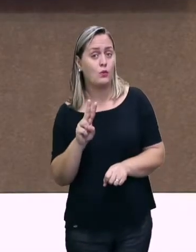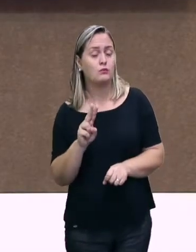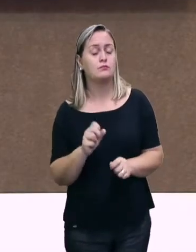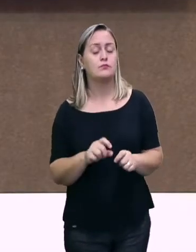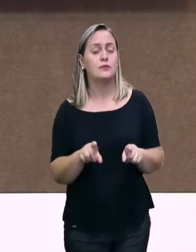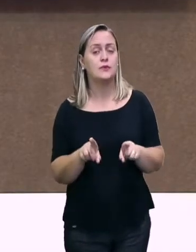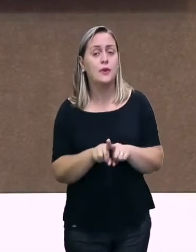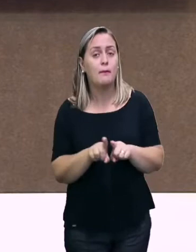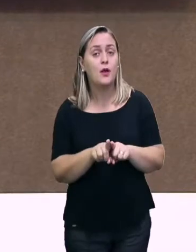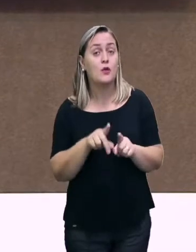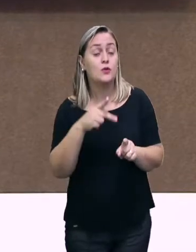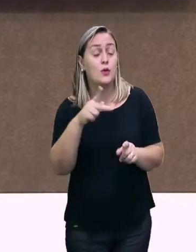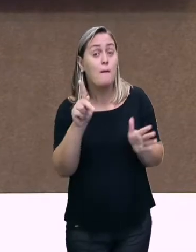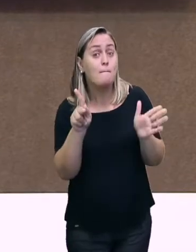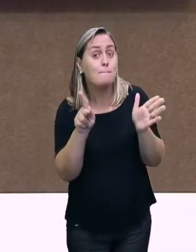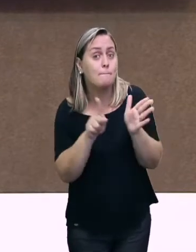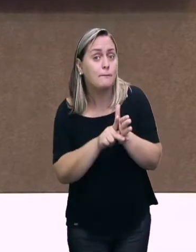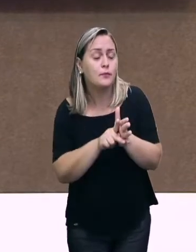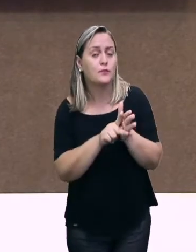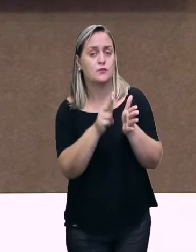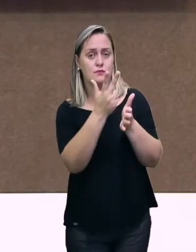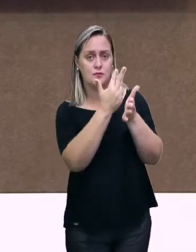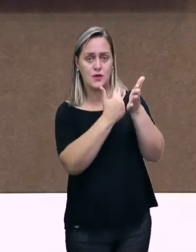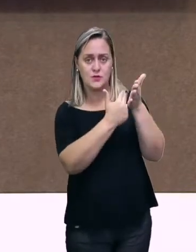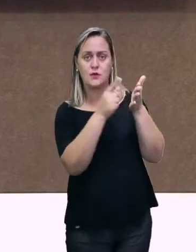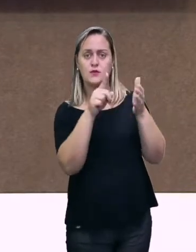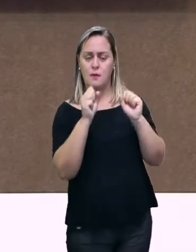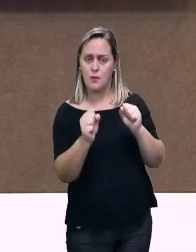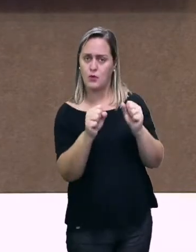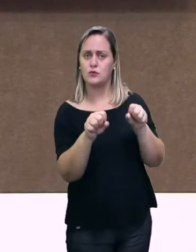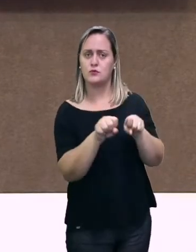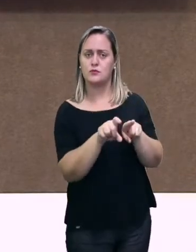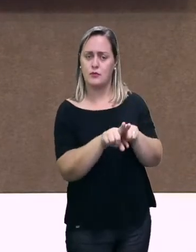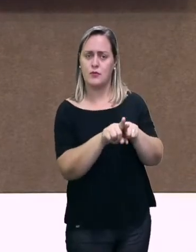tá bom? E nós vamos precisar também de fita